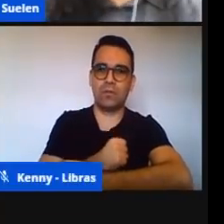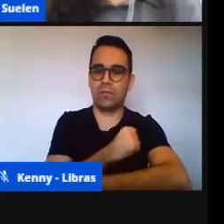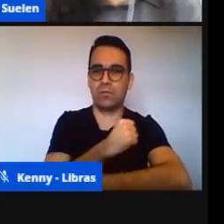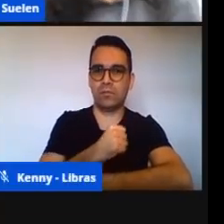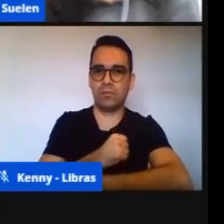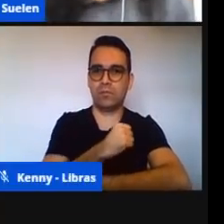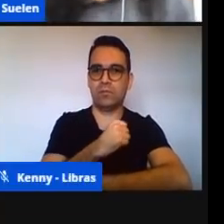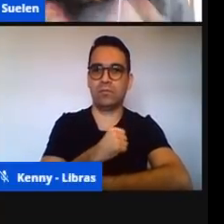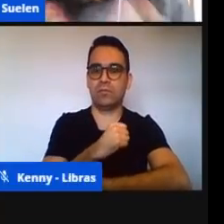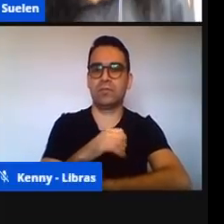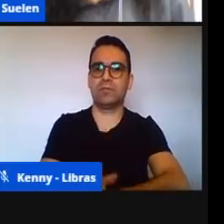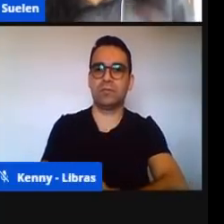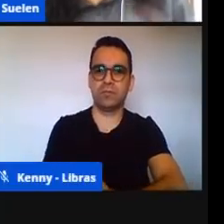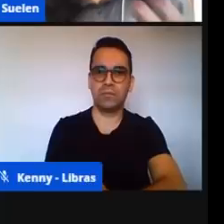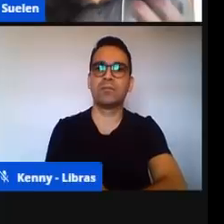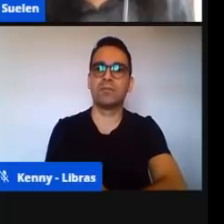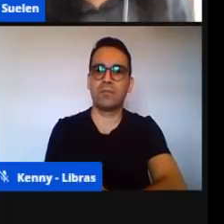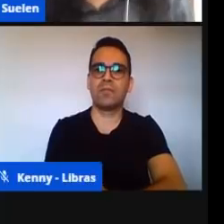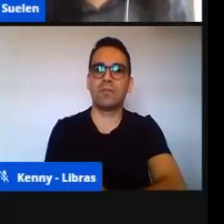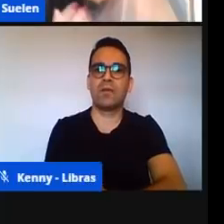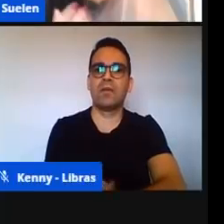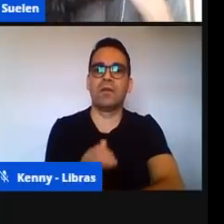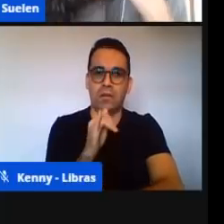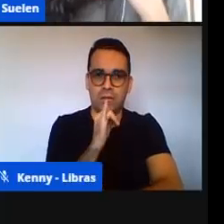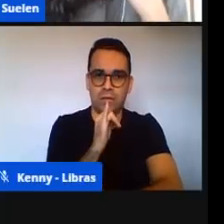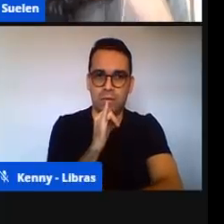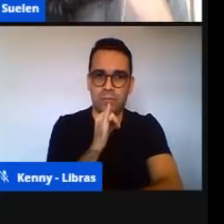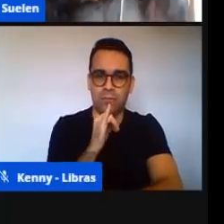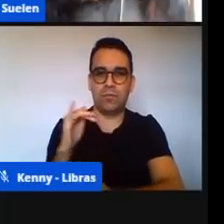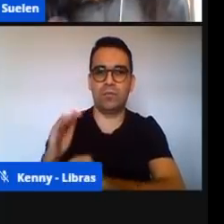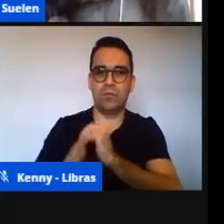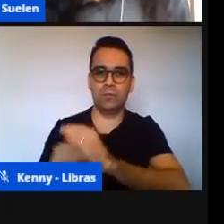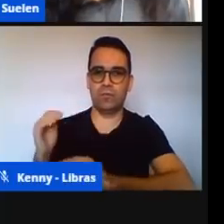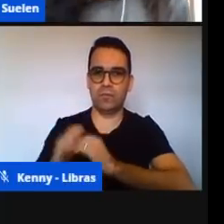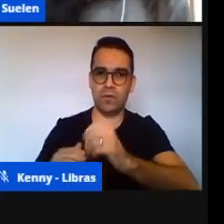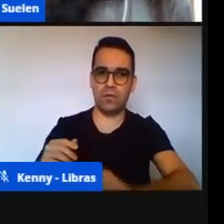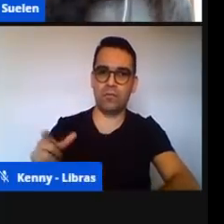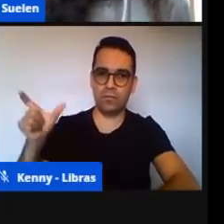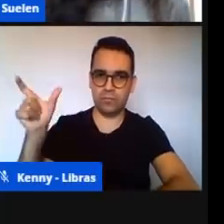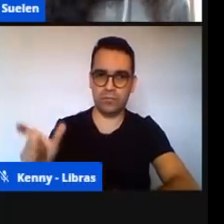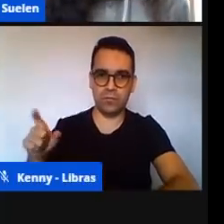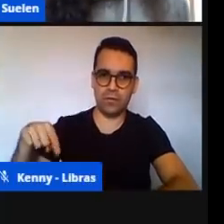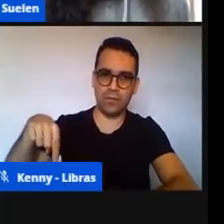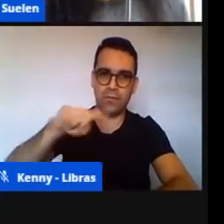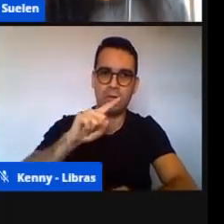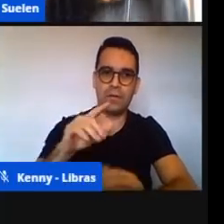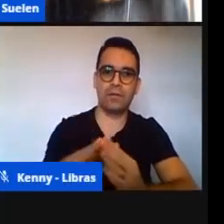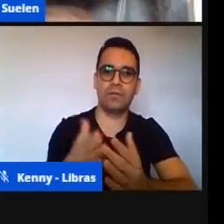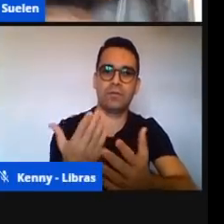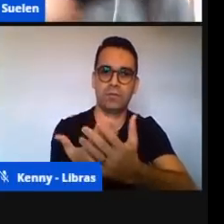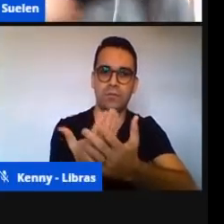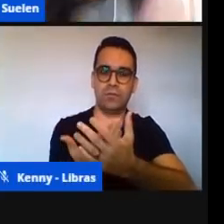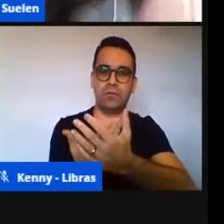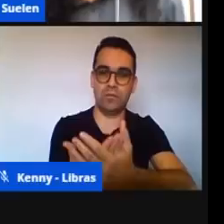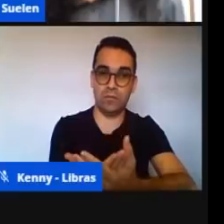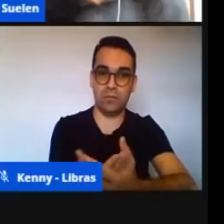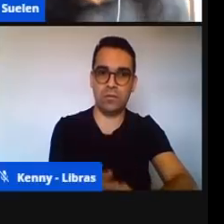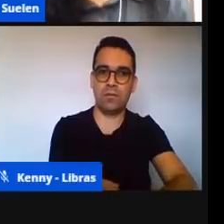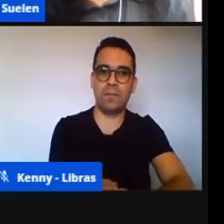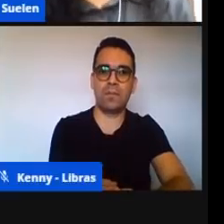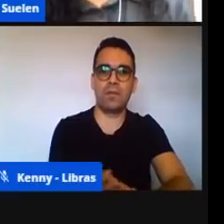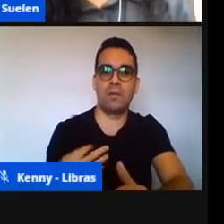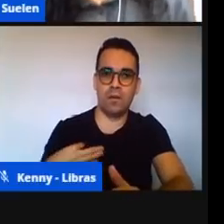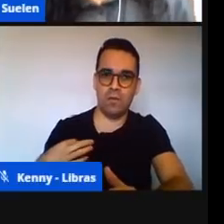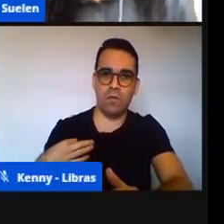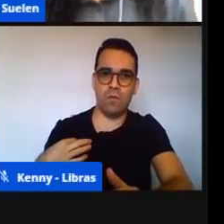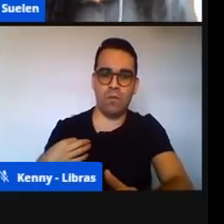escola vestindo com uma vestimenta, né? E quando chega para entrar, antes de entrar na cozinha, você coloca o seu